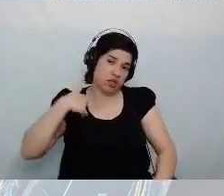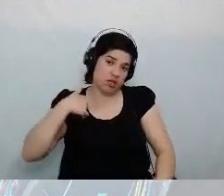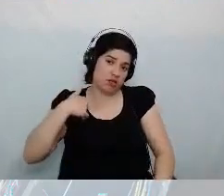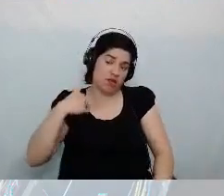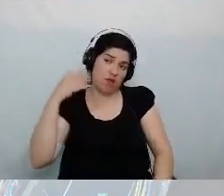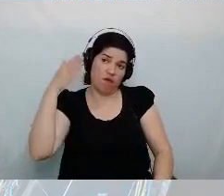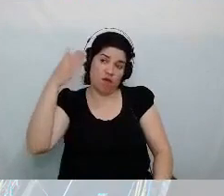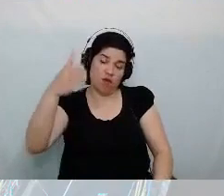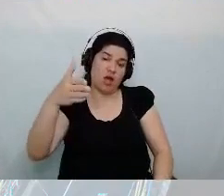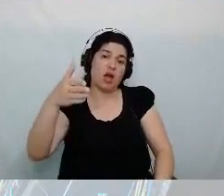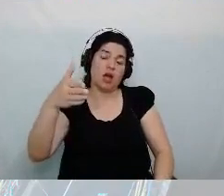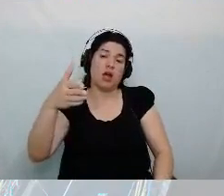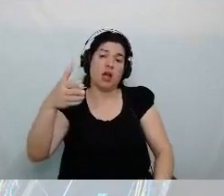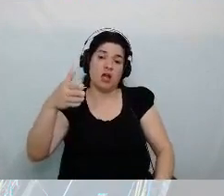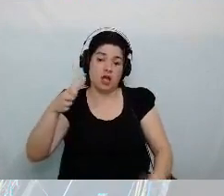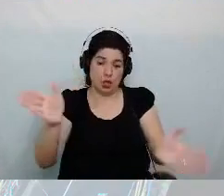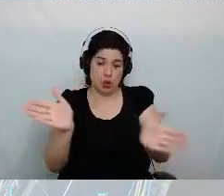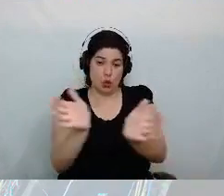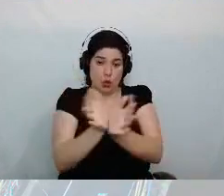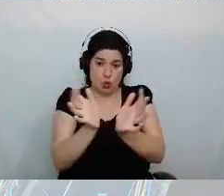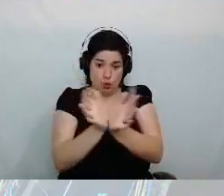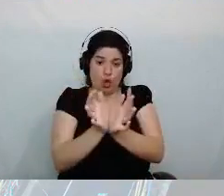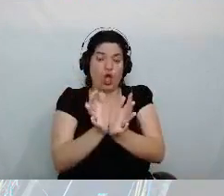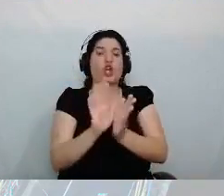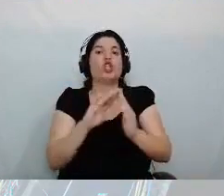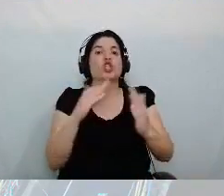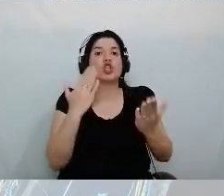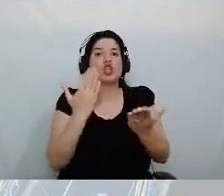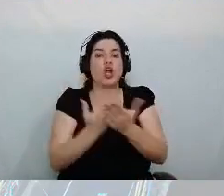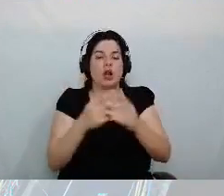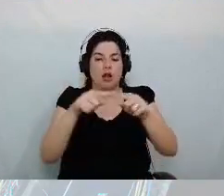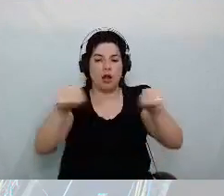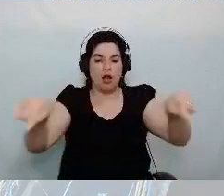frente para falar para a turma, o resto fazia bullying.